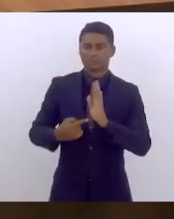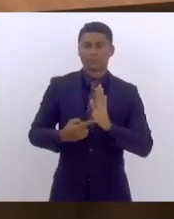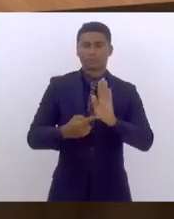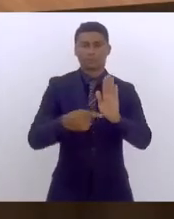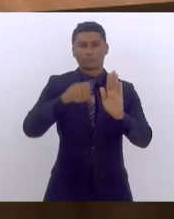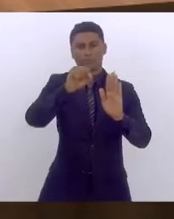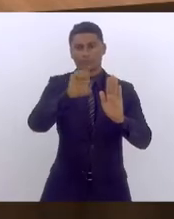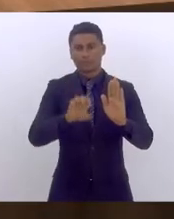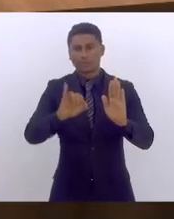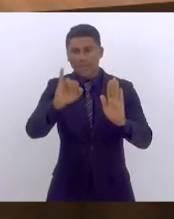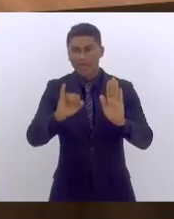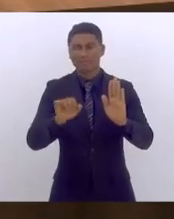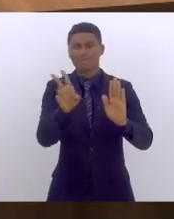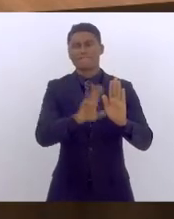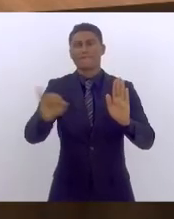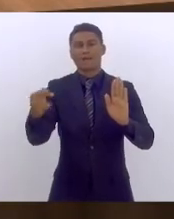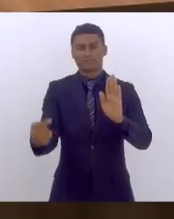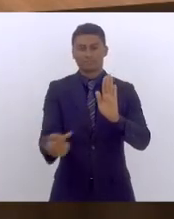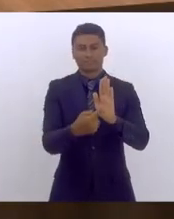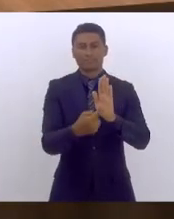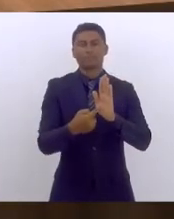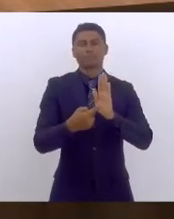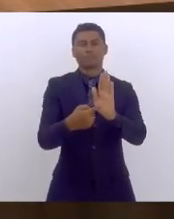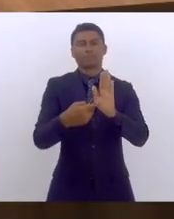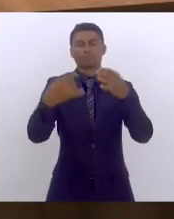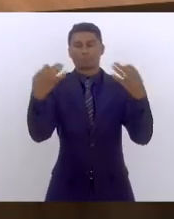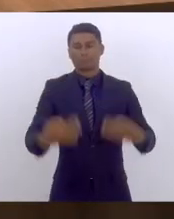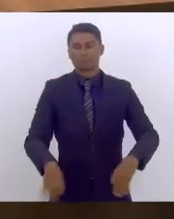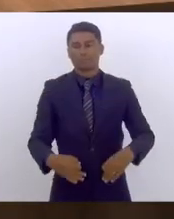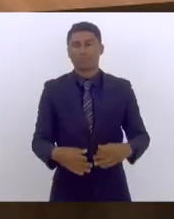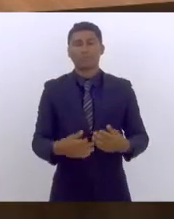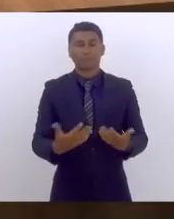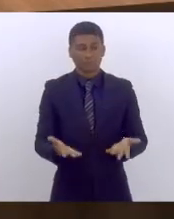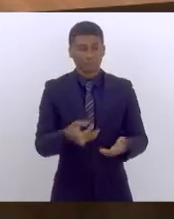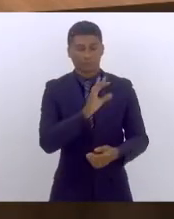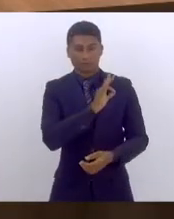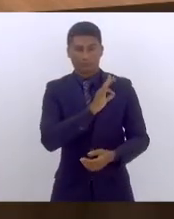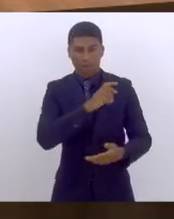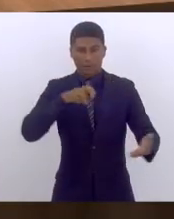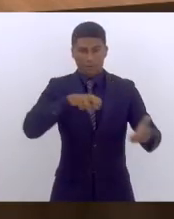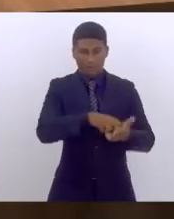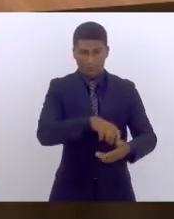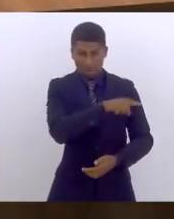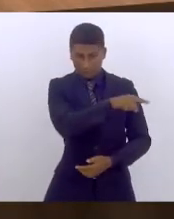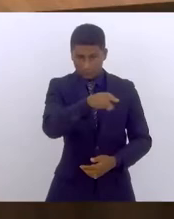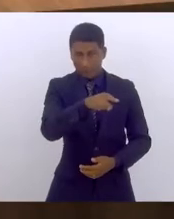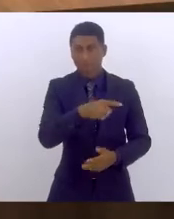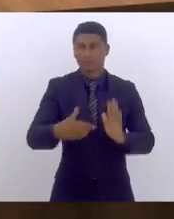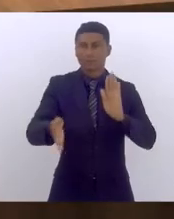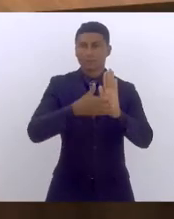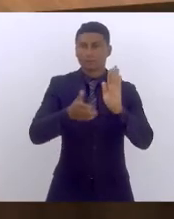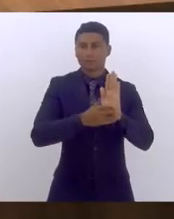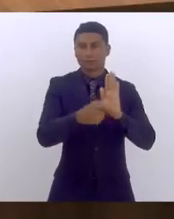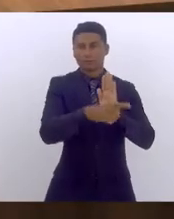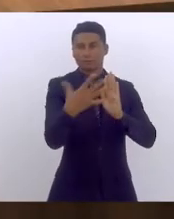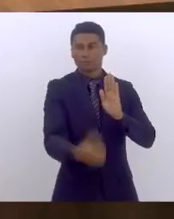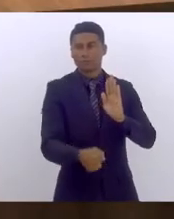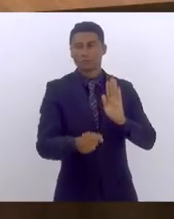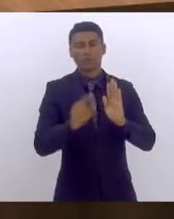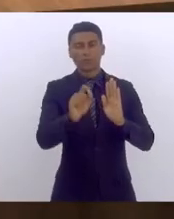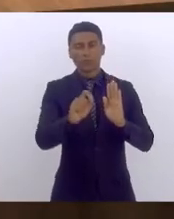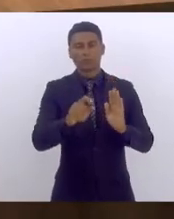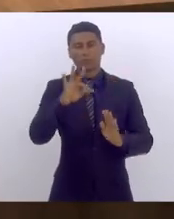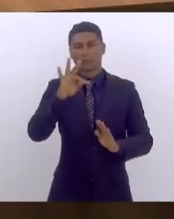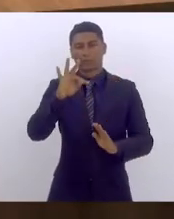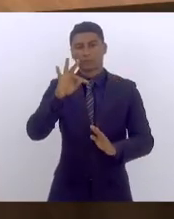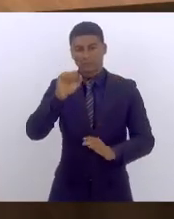SEI, estabelecendo a diferença e aceitando por parte da Polícia Penal a proposta positiva de realização do